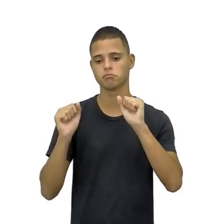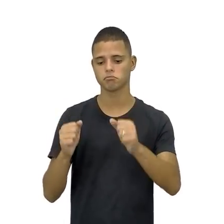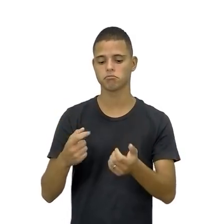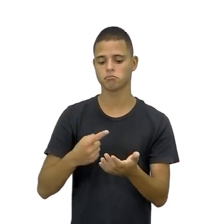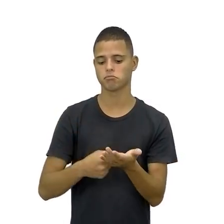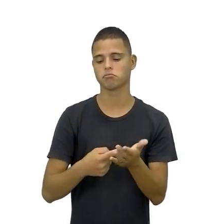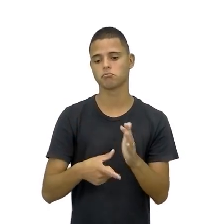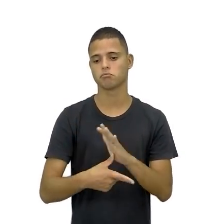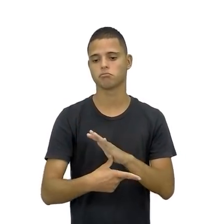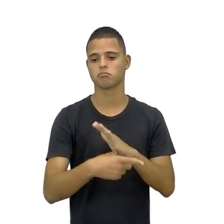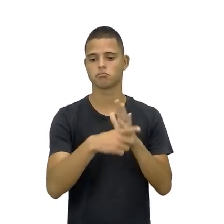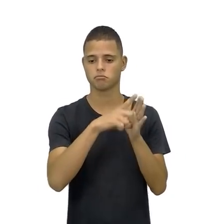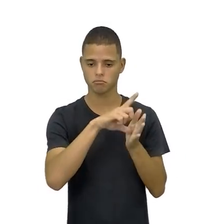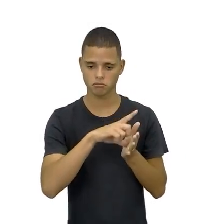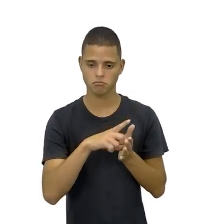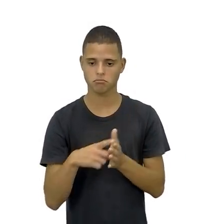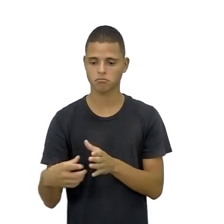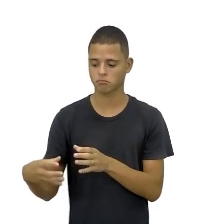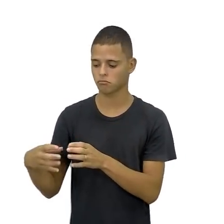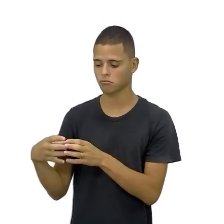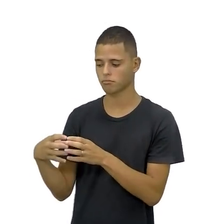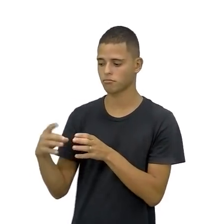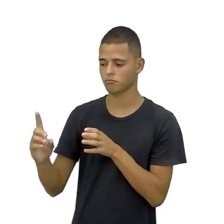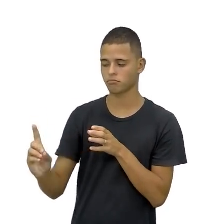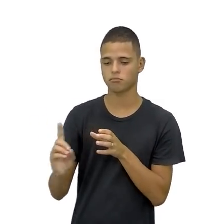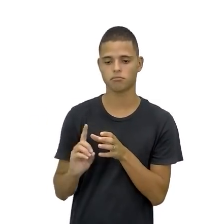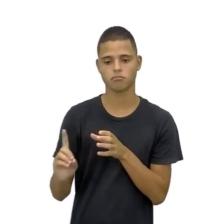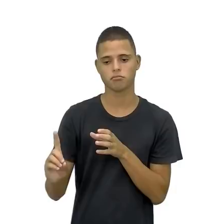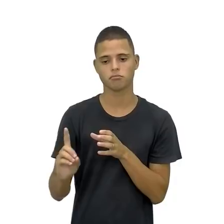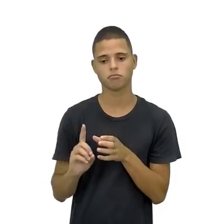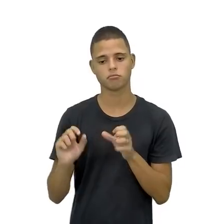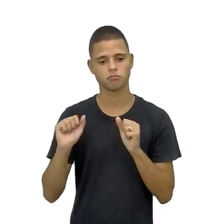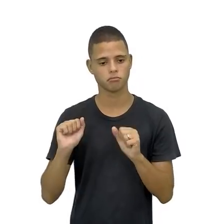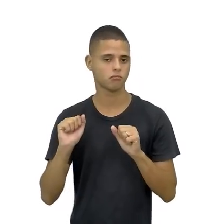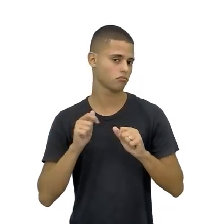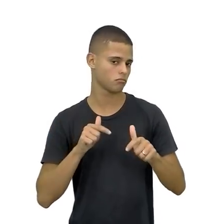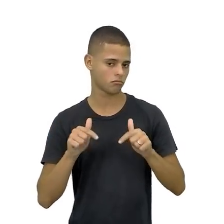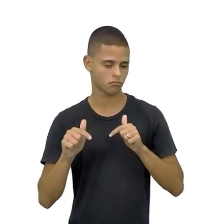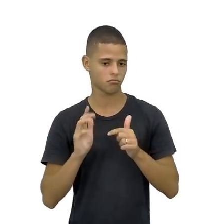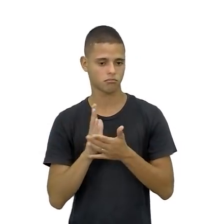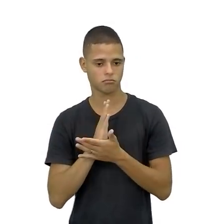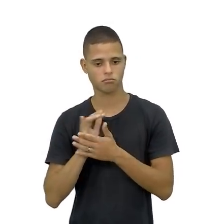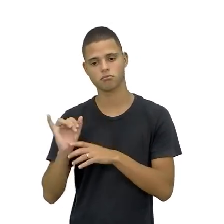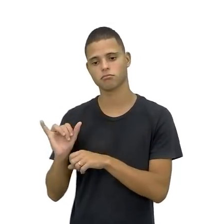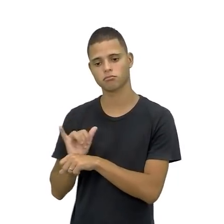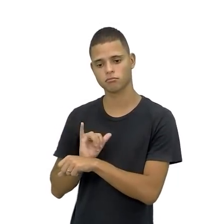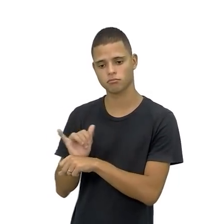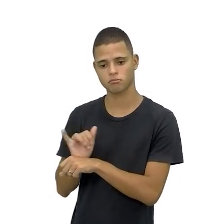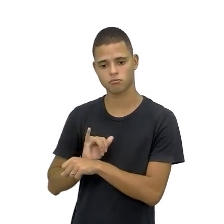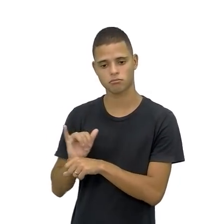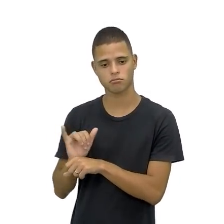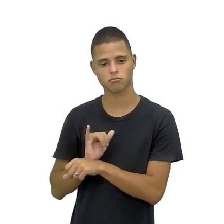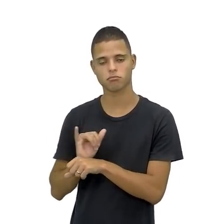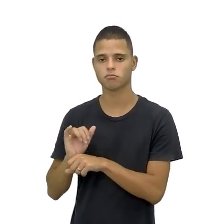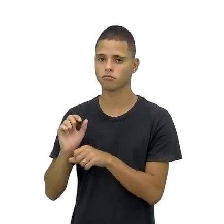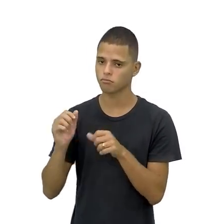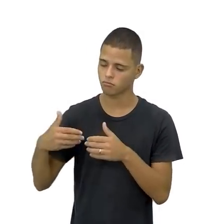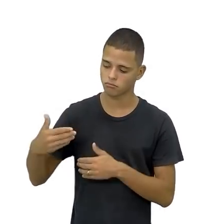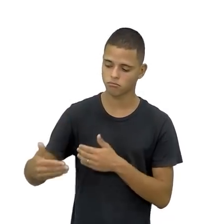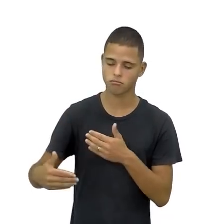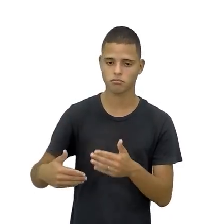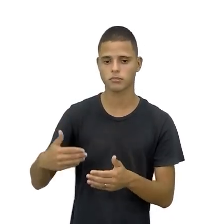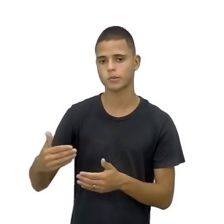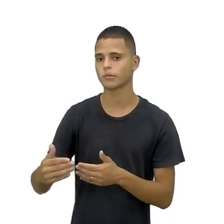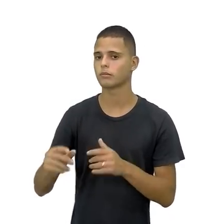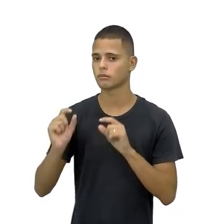dos reagrupamentos elas podem ser trabalhadas também metodologias que nós vamos chamar daqui por diante